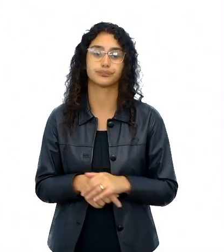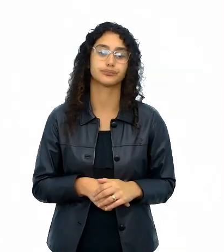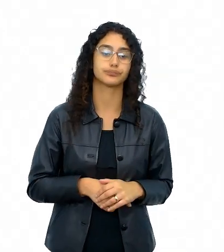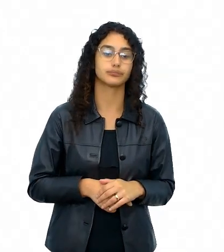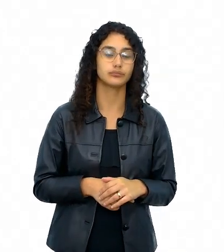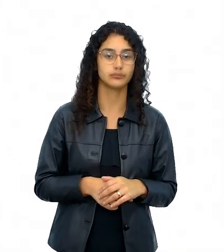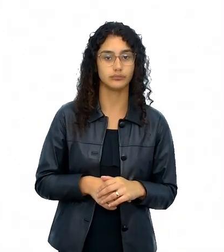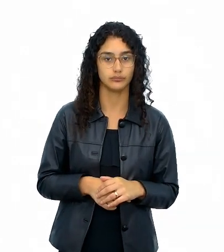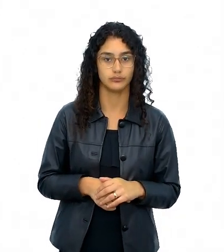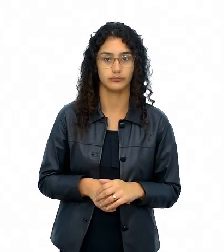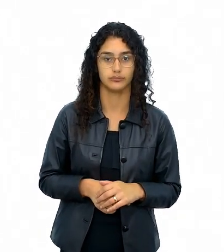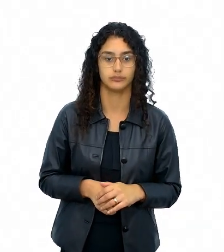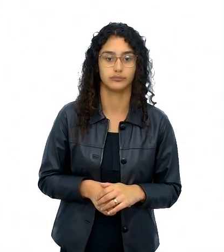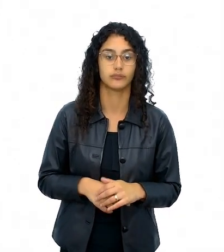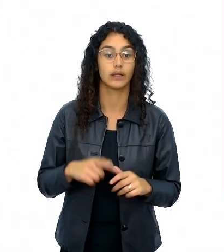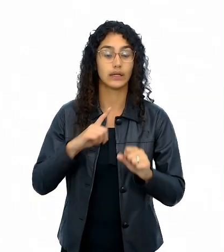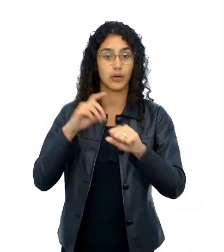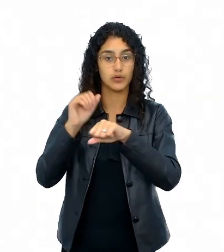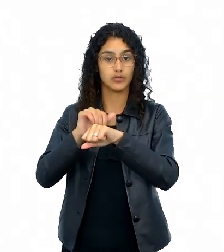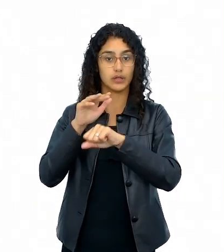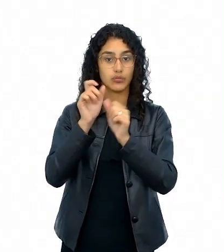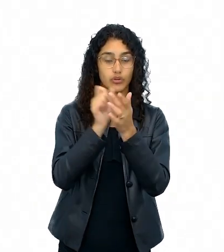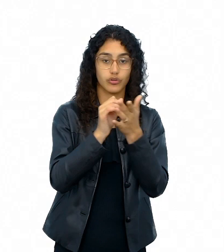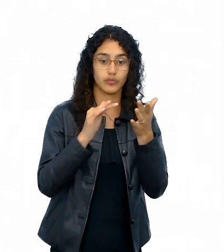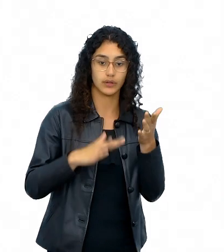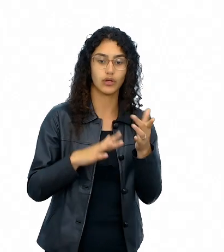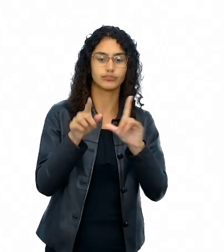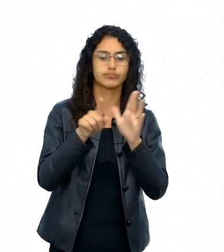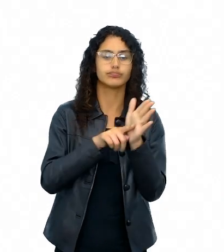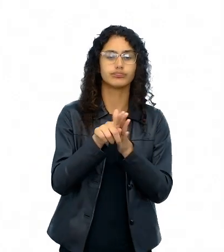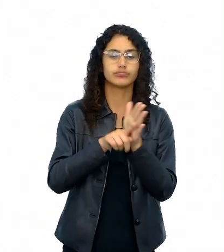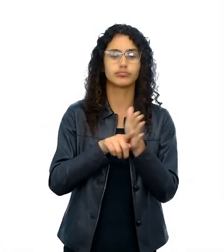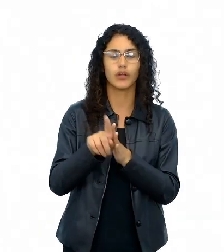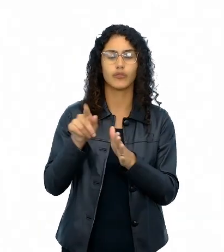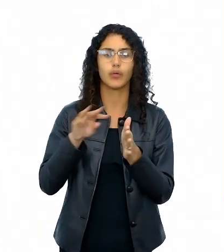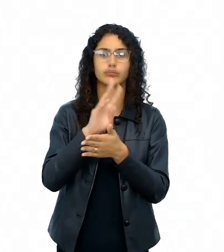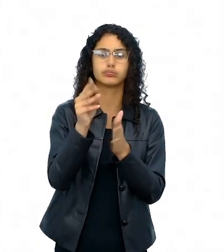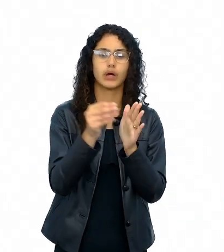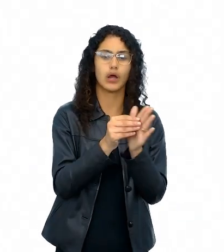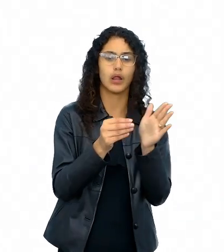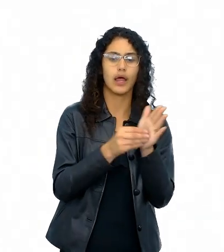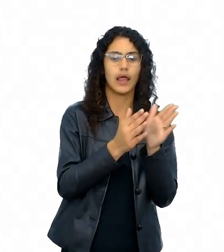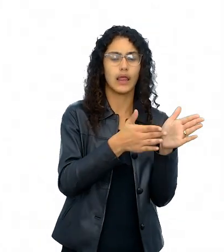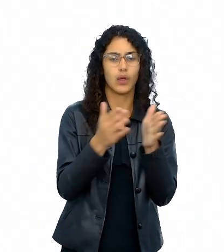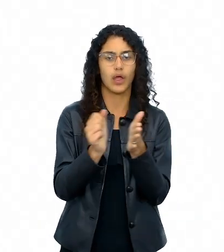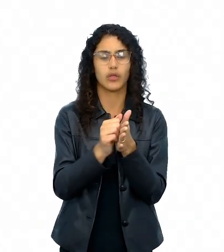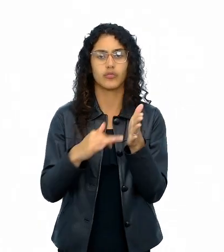trago uma sugestão de atividade investigativa que foi mencionada lá na sequência